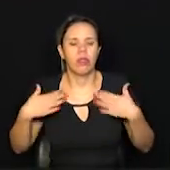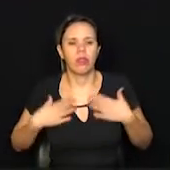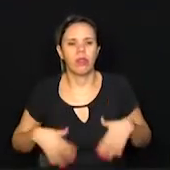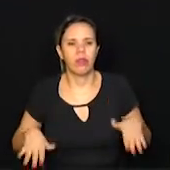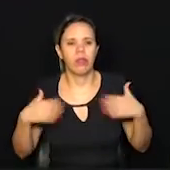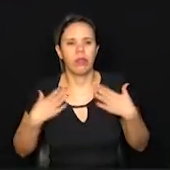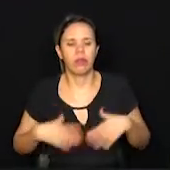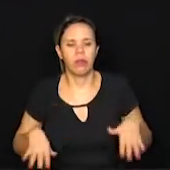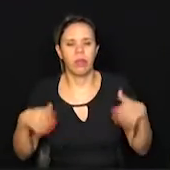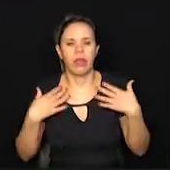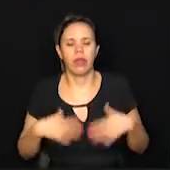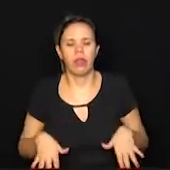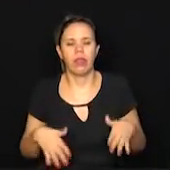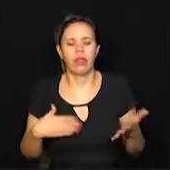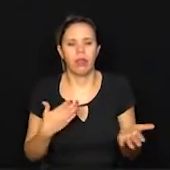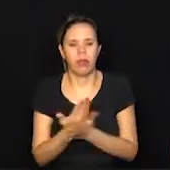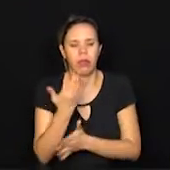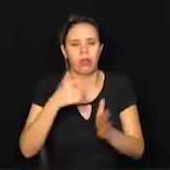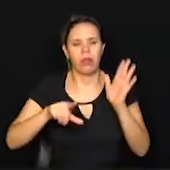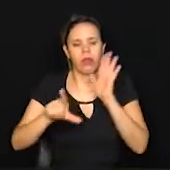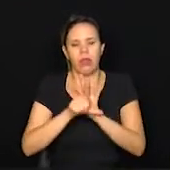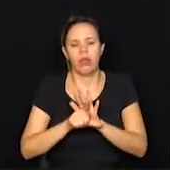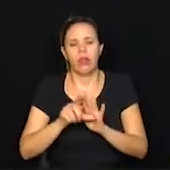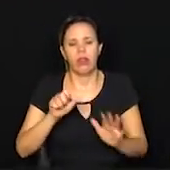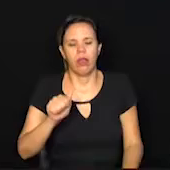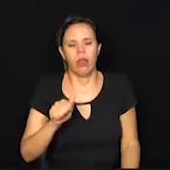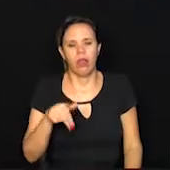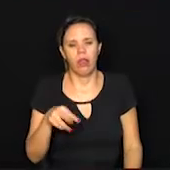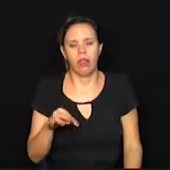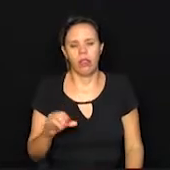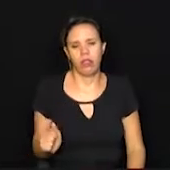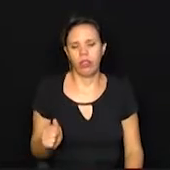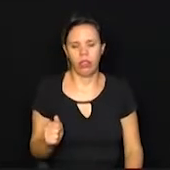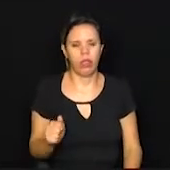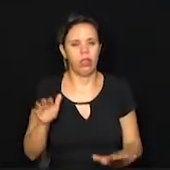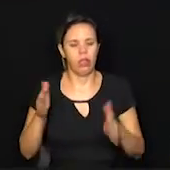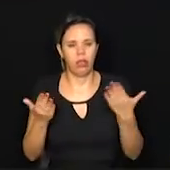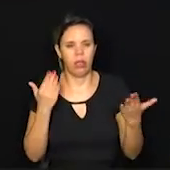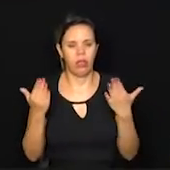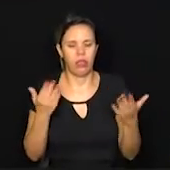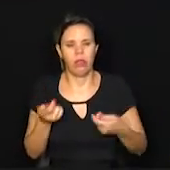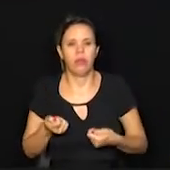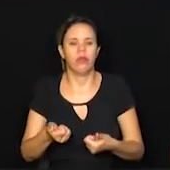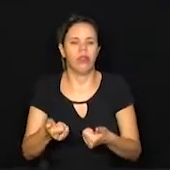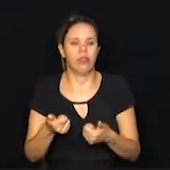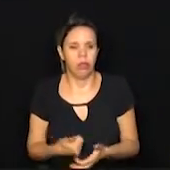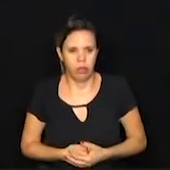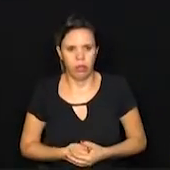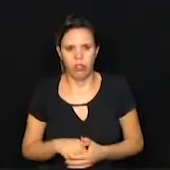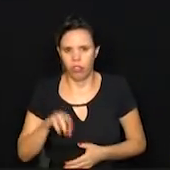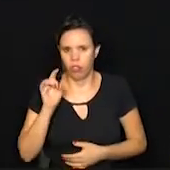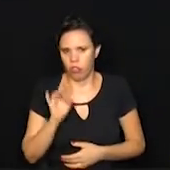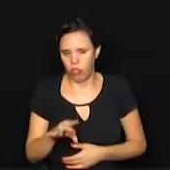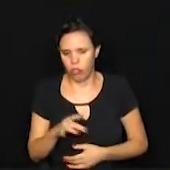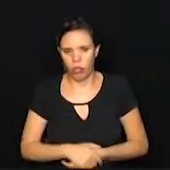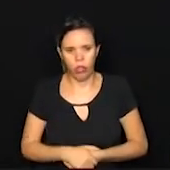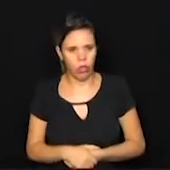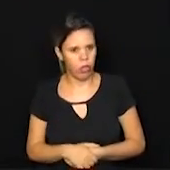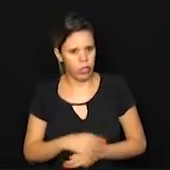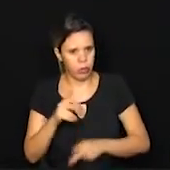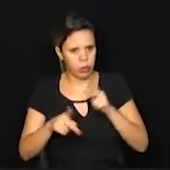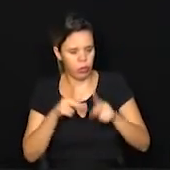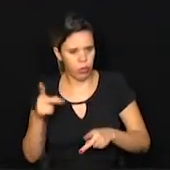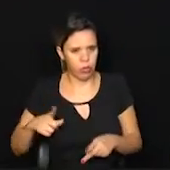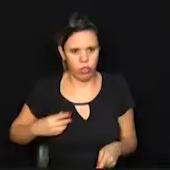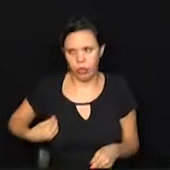maneira de acalmar era aprovar uma Lei da Anistia que aparentemente beneficiava só os